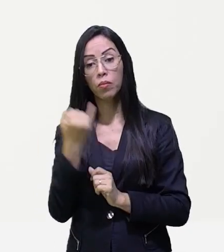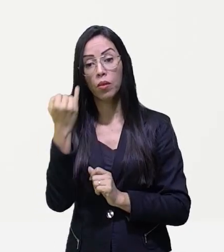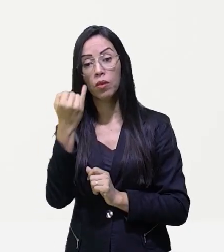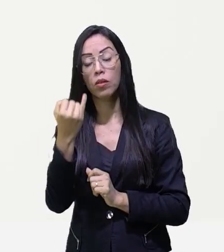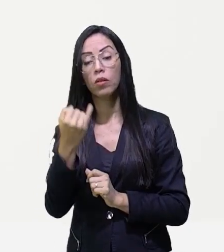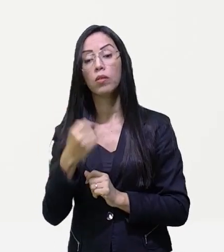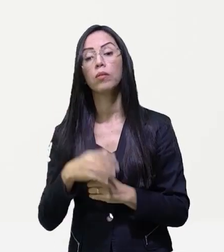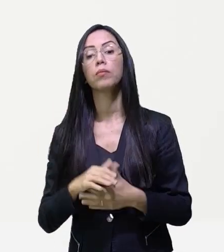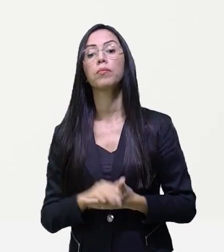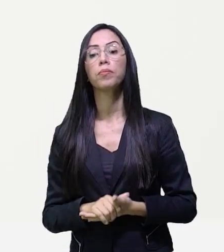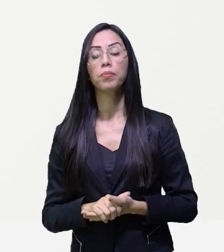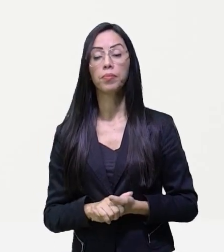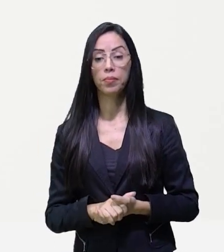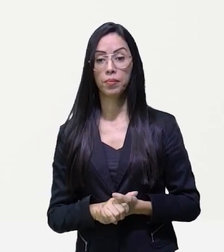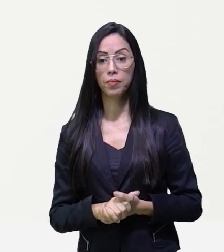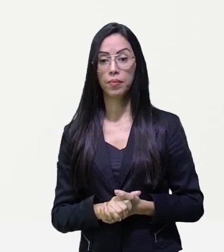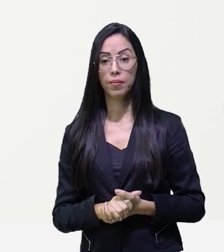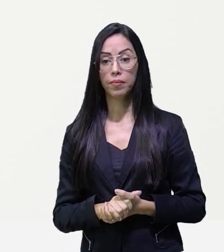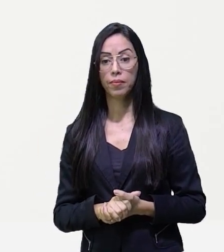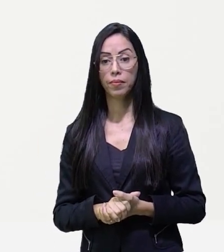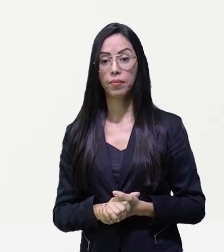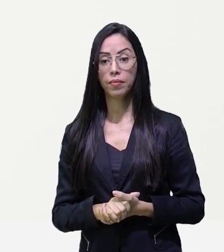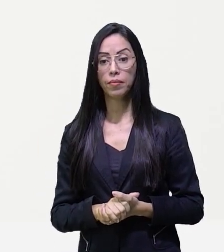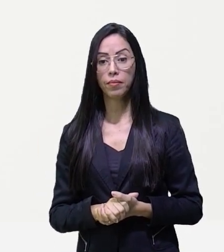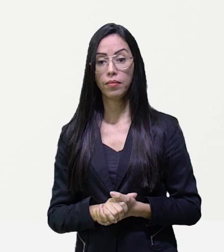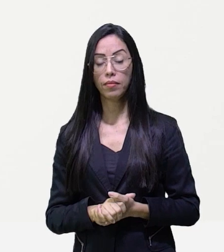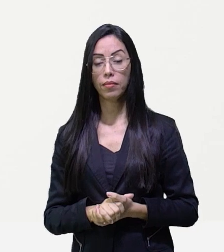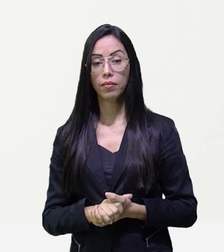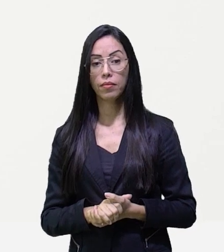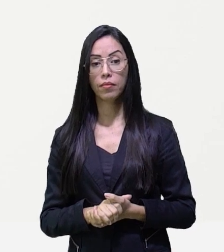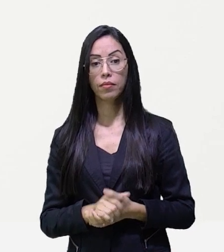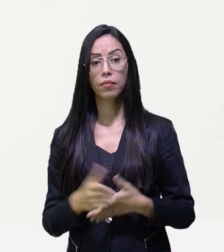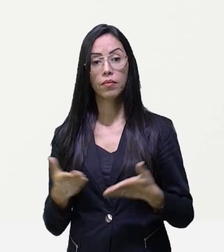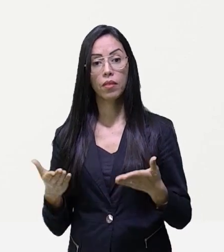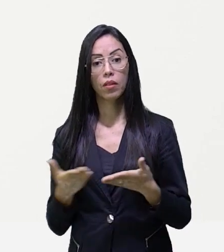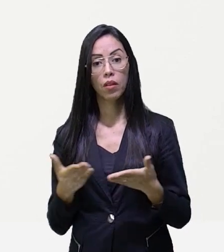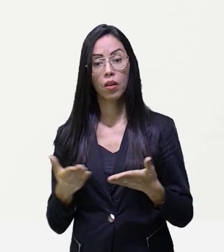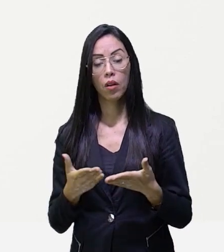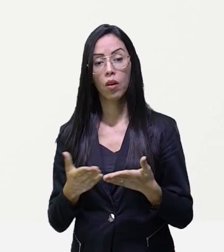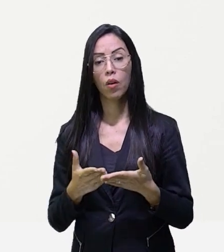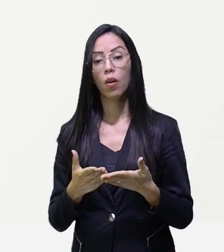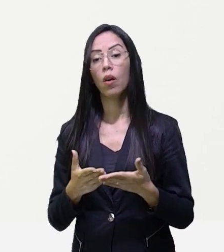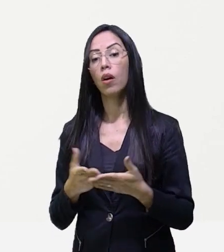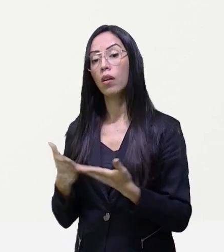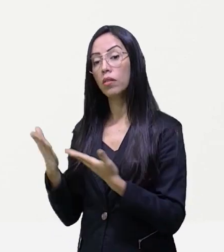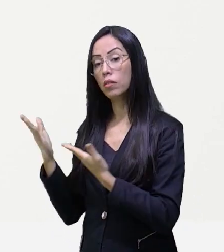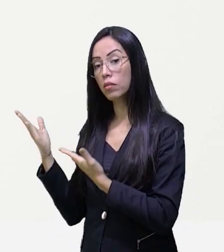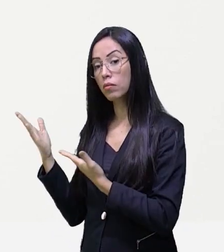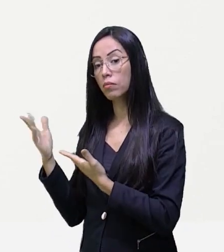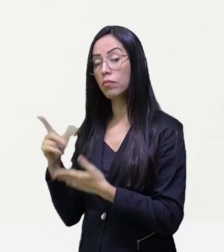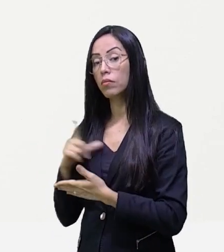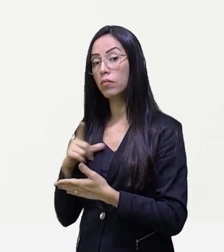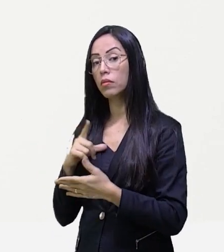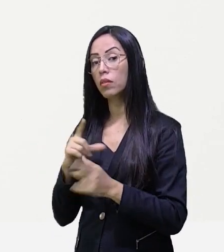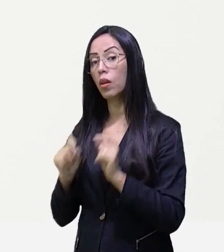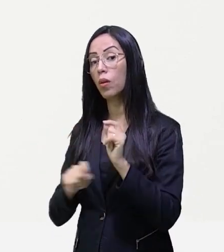vamos para a próxima, crianças. Aqui nós temos o que é um texto